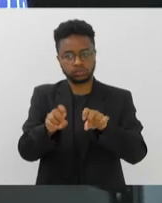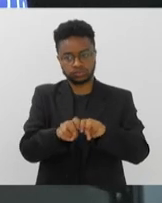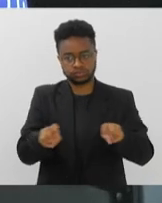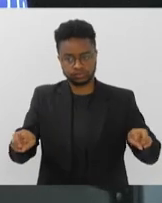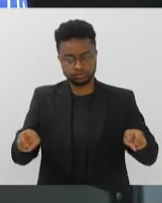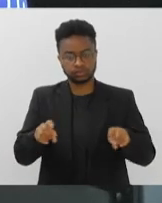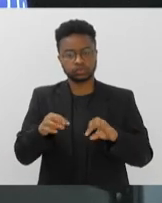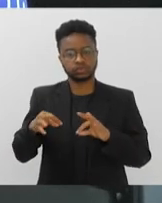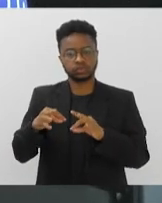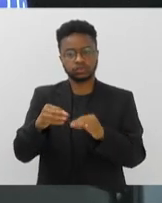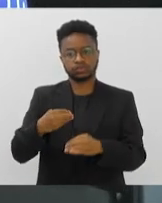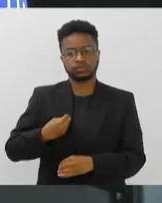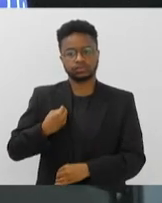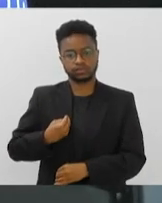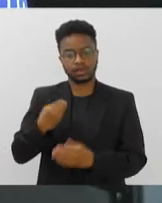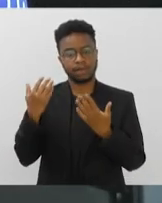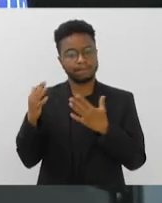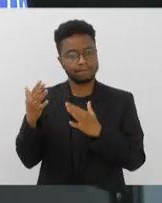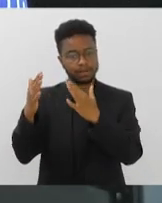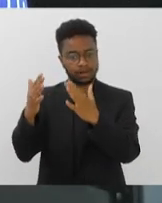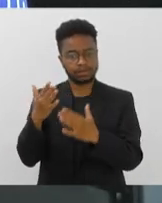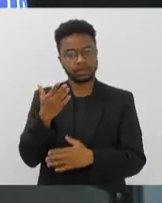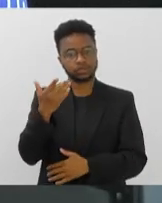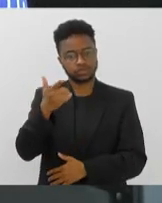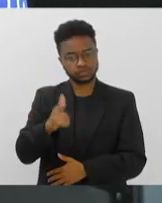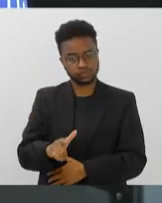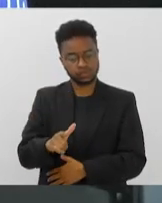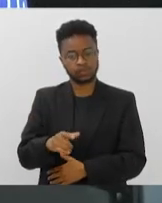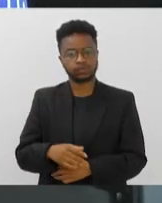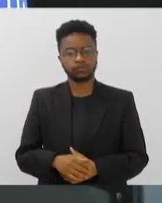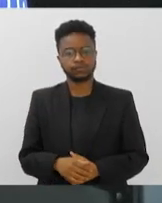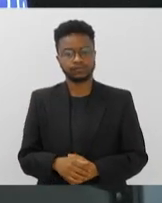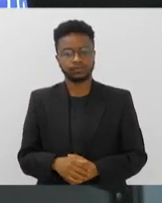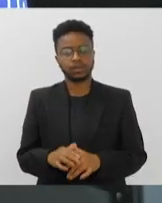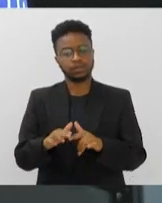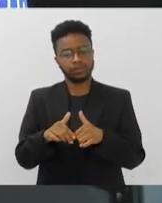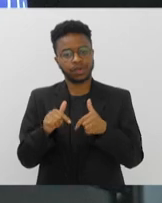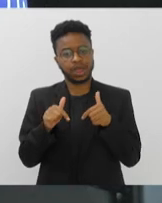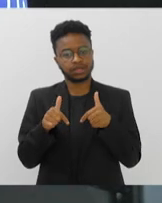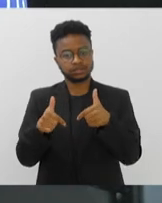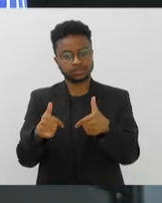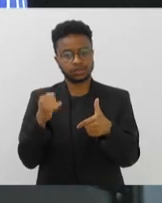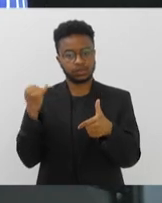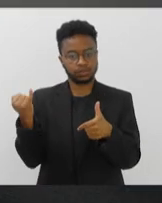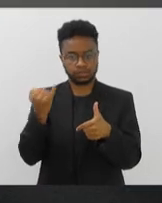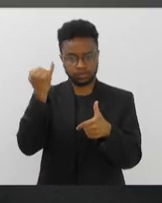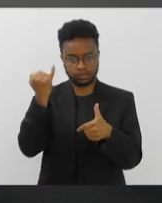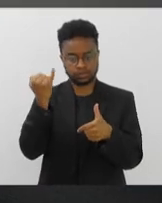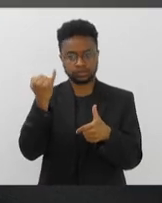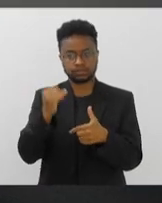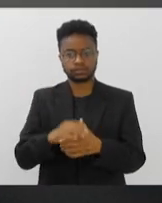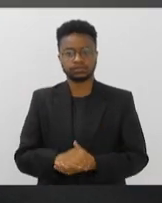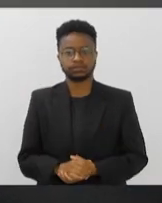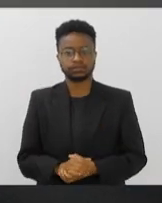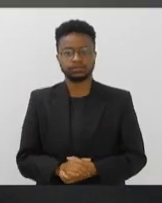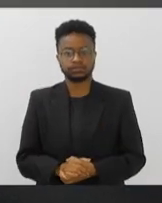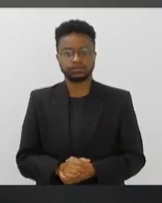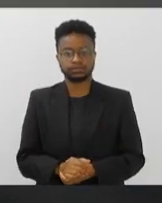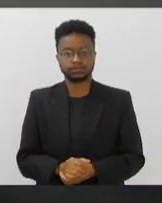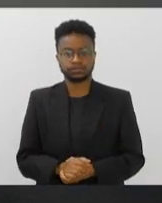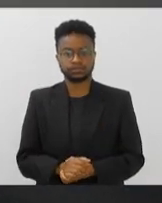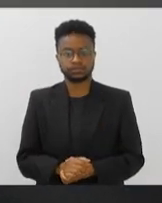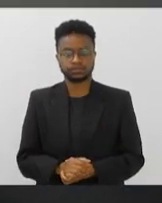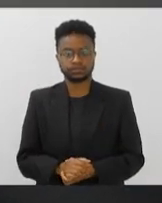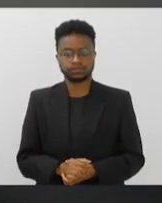os presentes parabéns mais uma vez mais uma iniciativa importante e por falar iniciativas